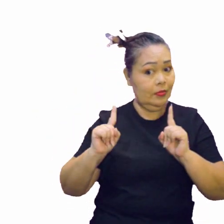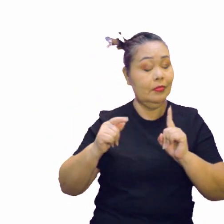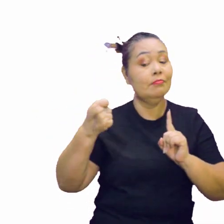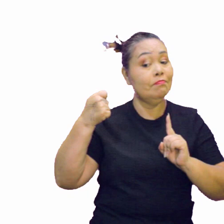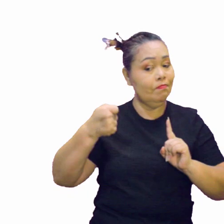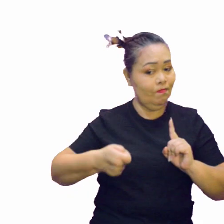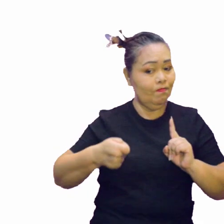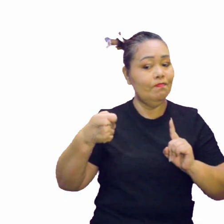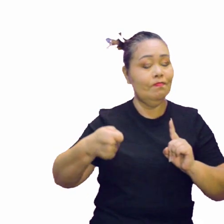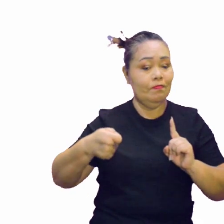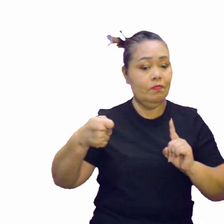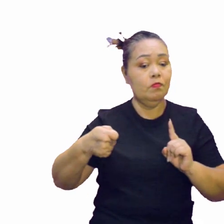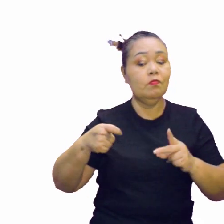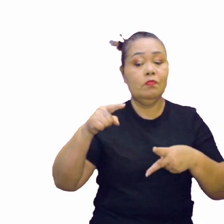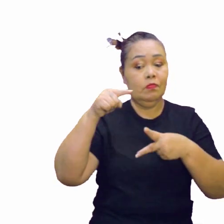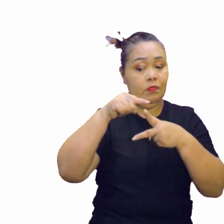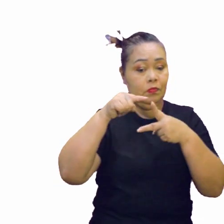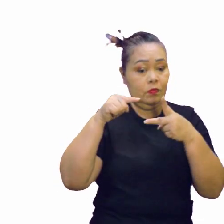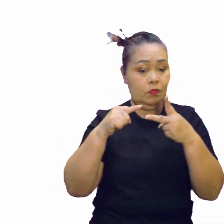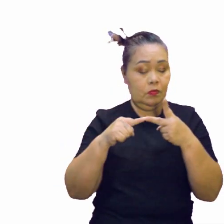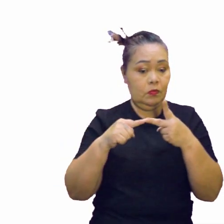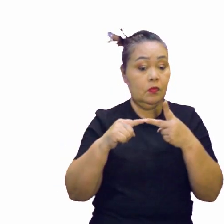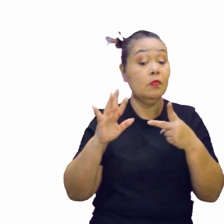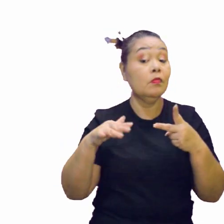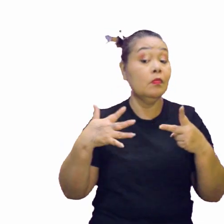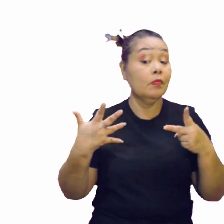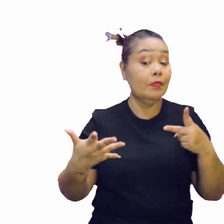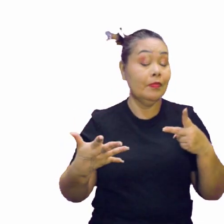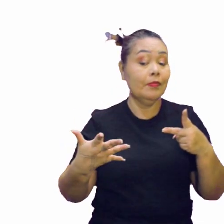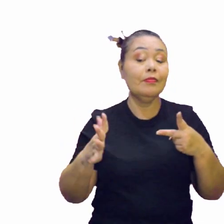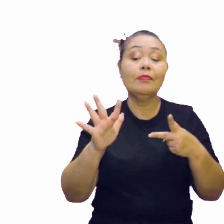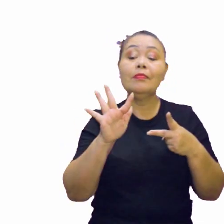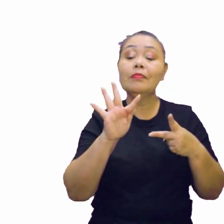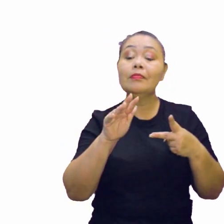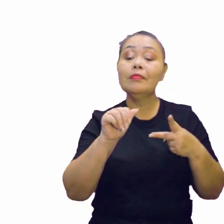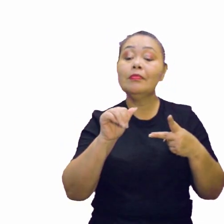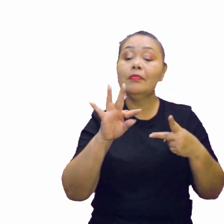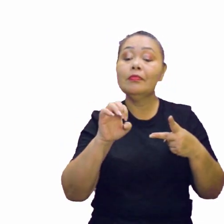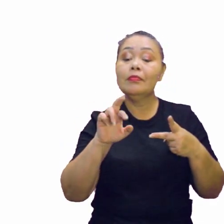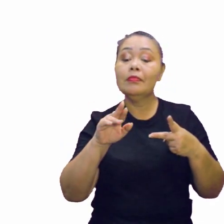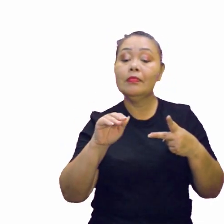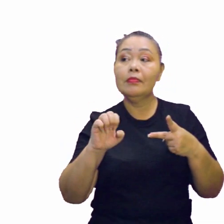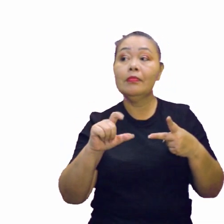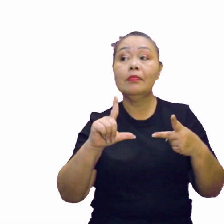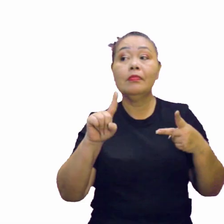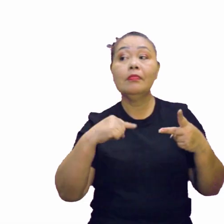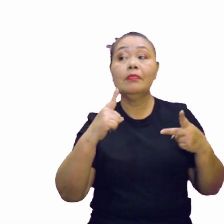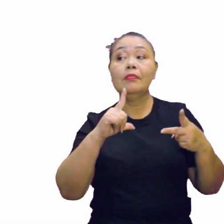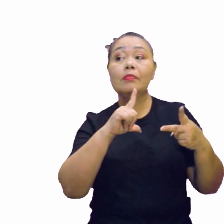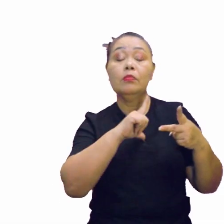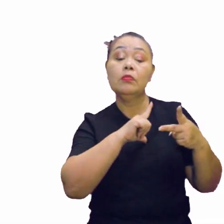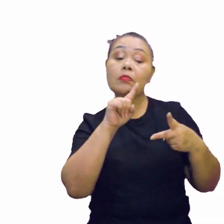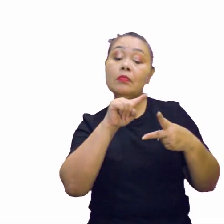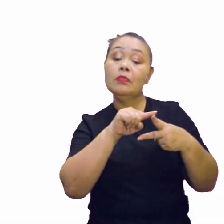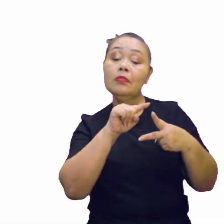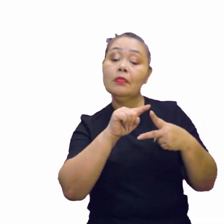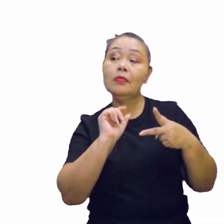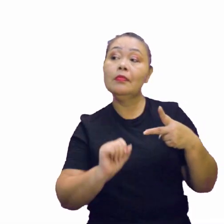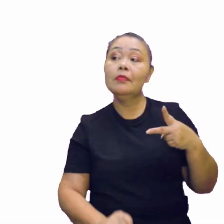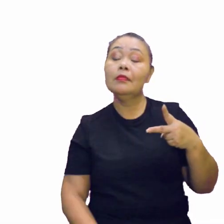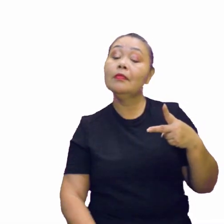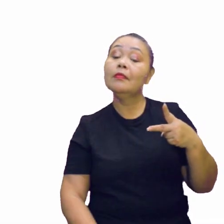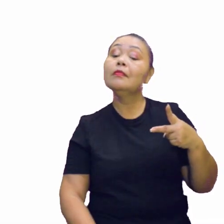dois fatores. Quais são os fatores, professor? Nós temos um fator aí, pessoal,